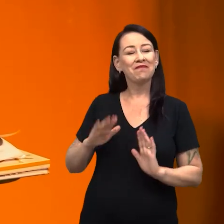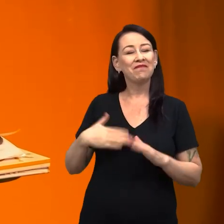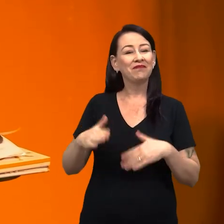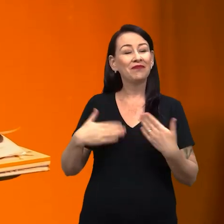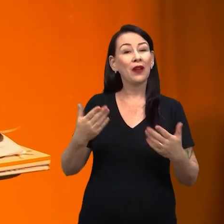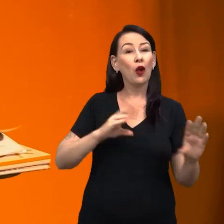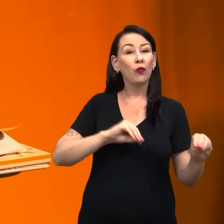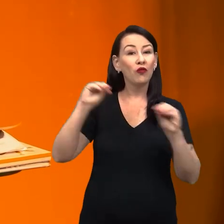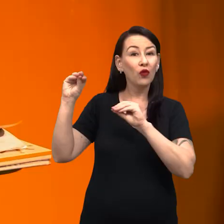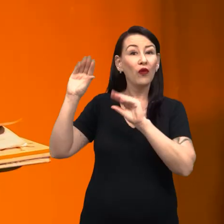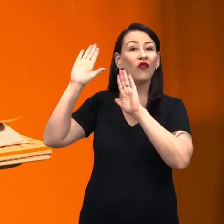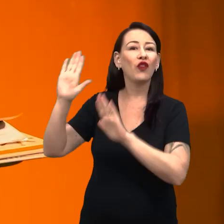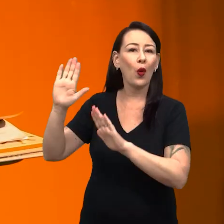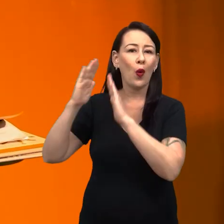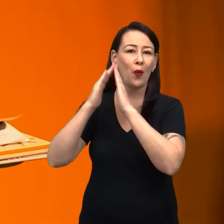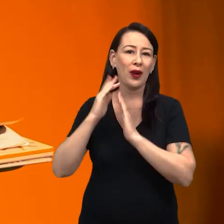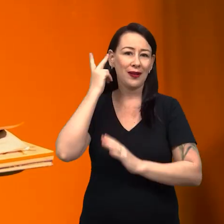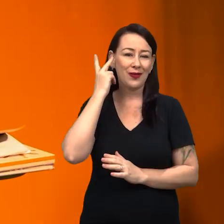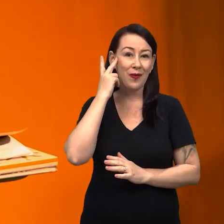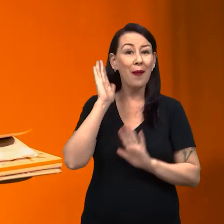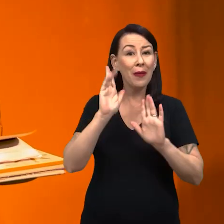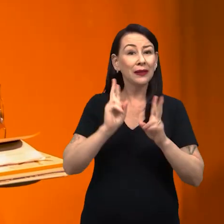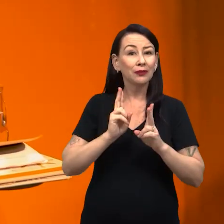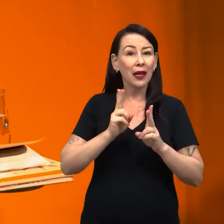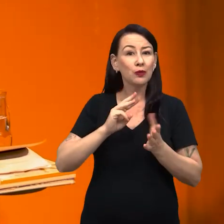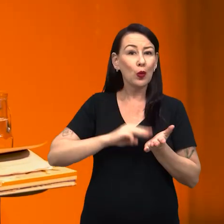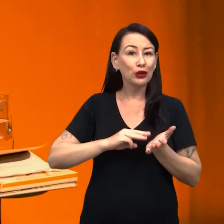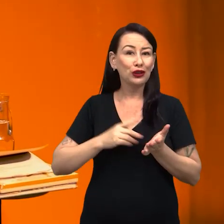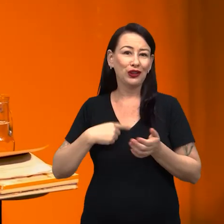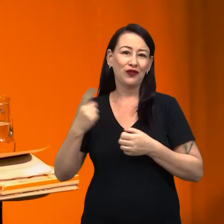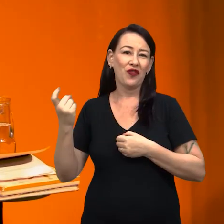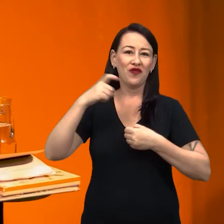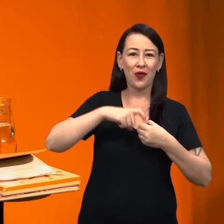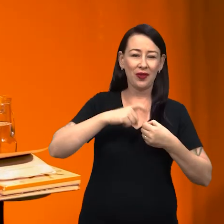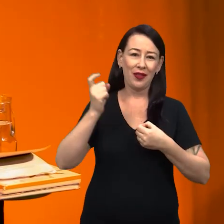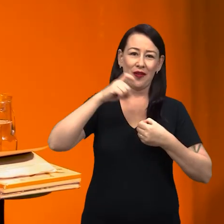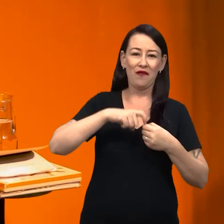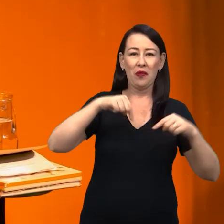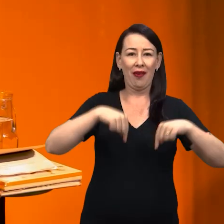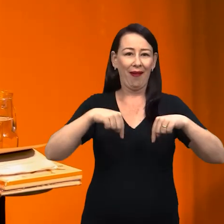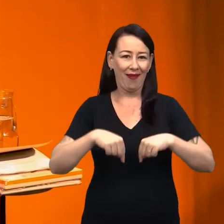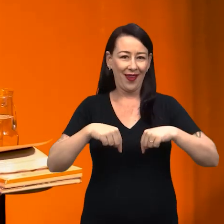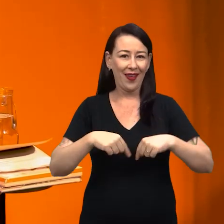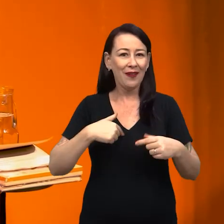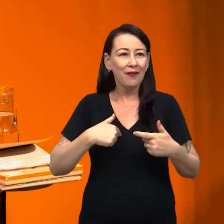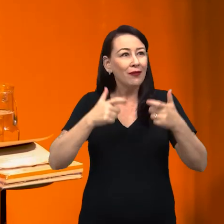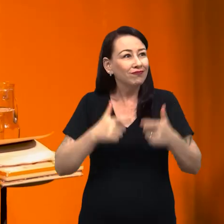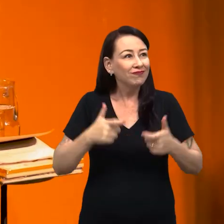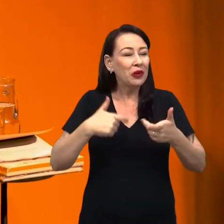Então eu fui e fiquei, mas a música me trouxe de volta para a minha terra,